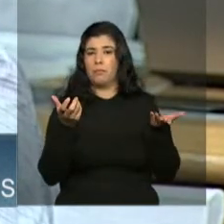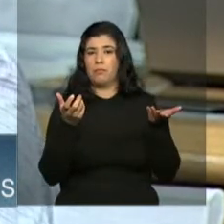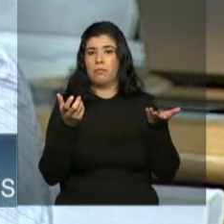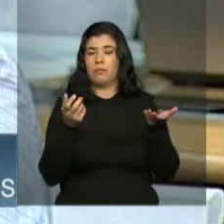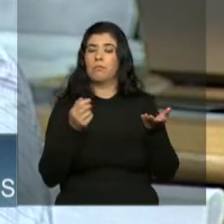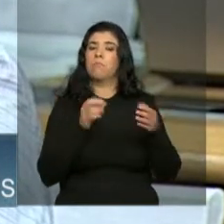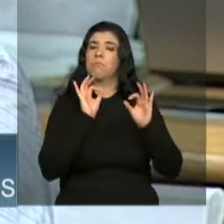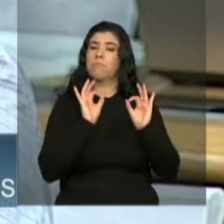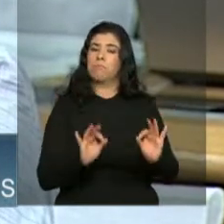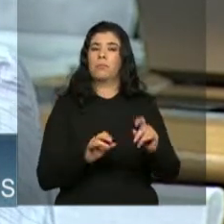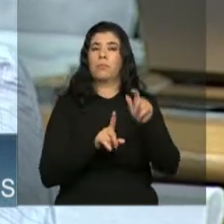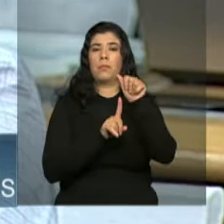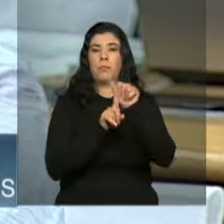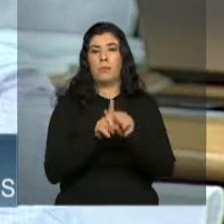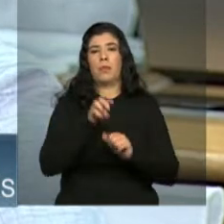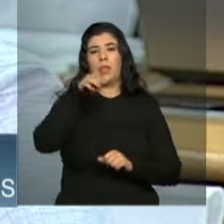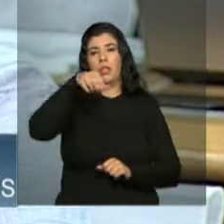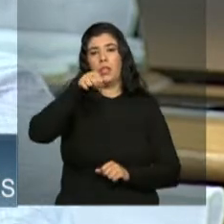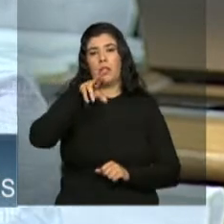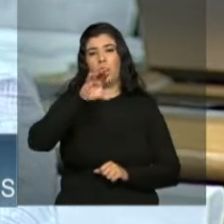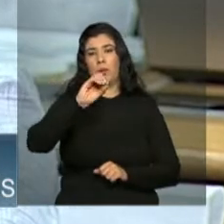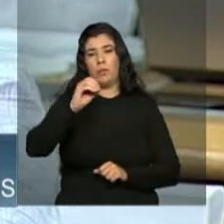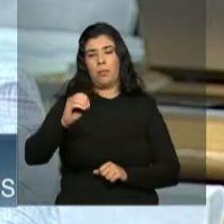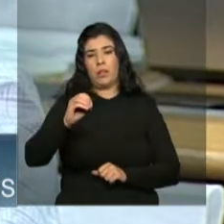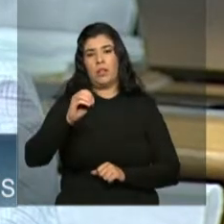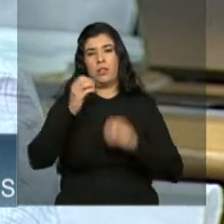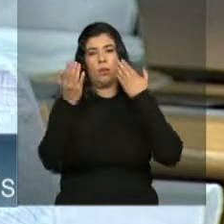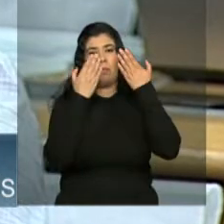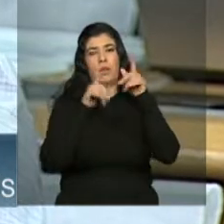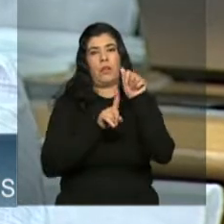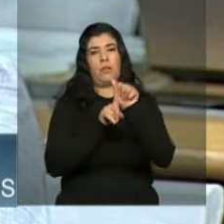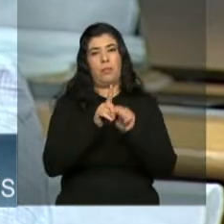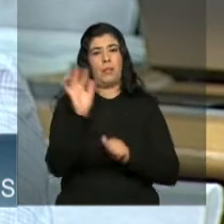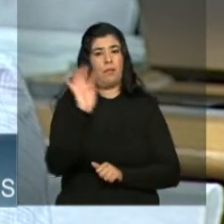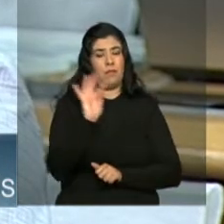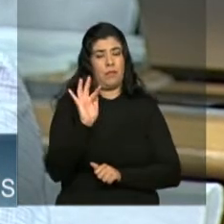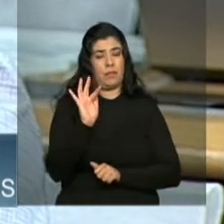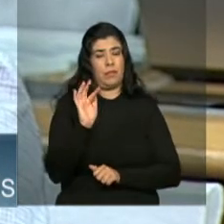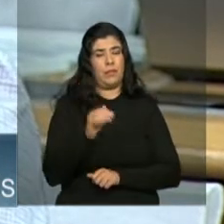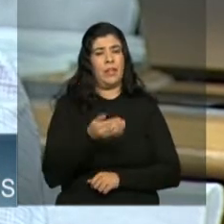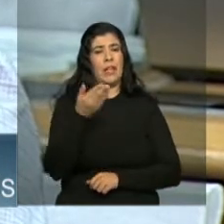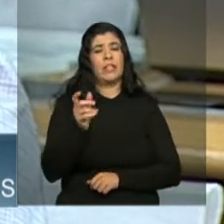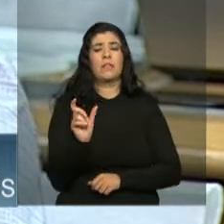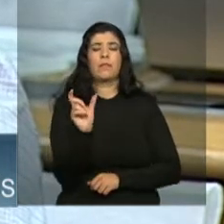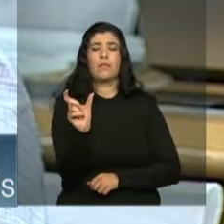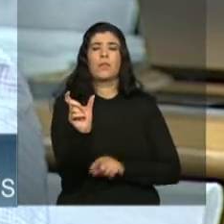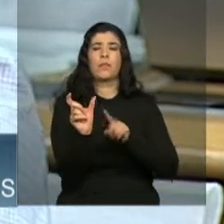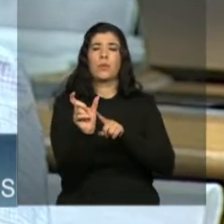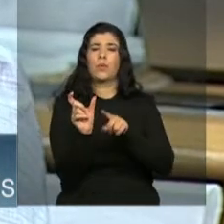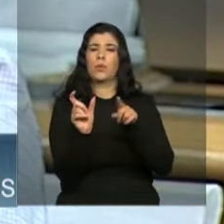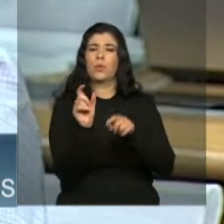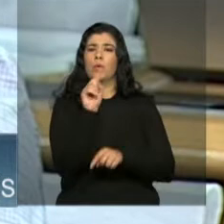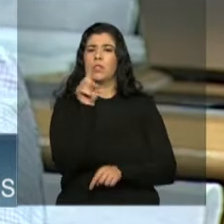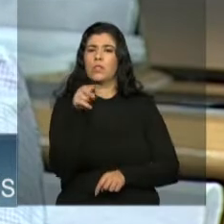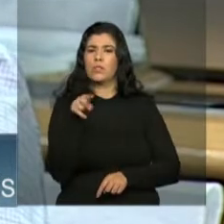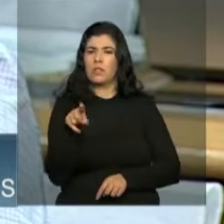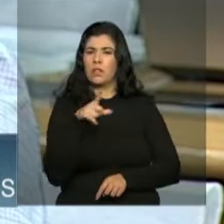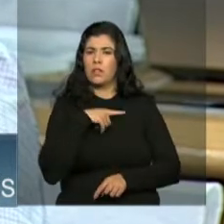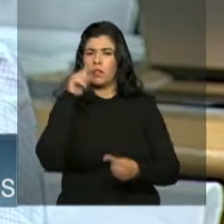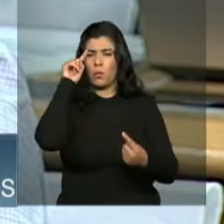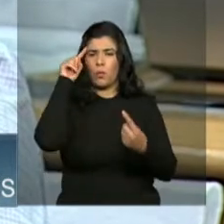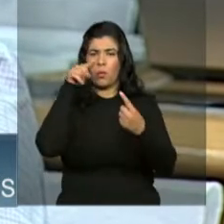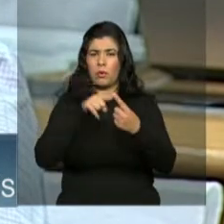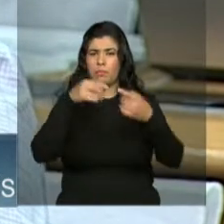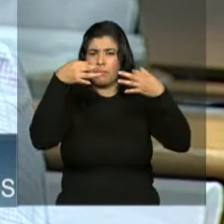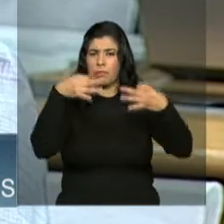em março em relação a Fevereiro eu queria saber o fator Z ele pode ser enfim o fator que vai determinar para que